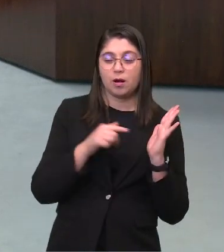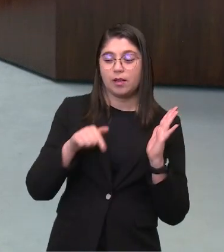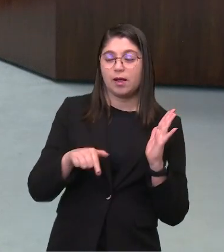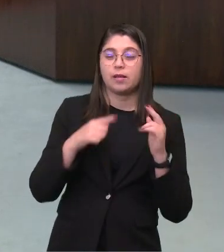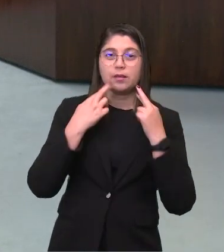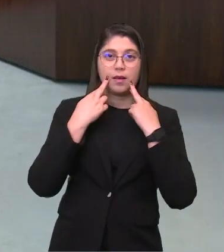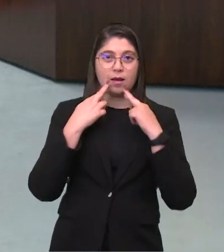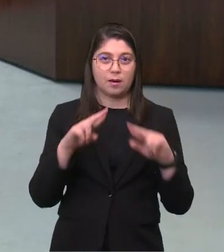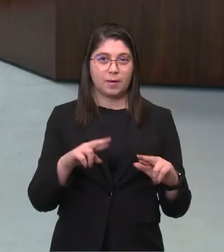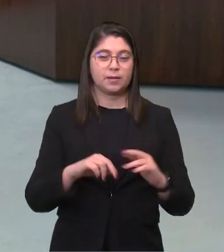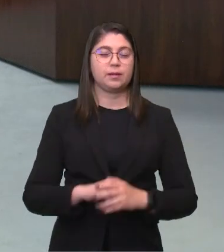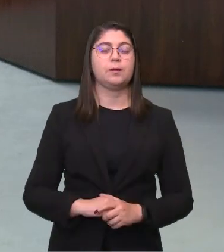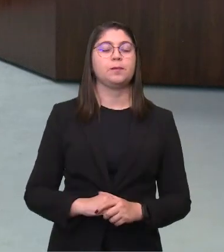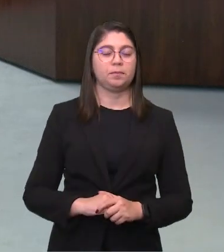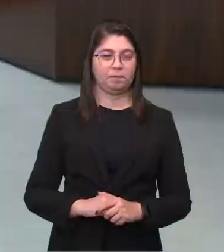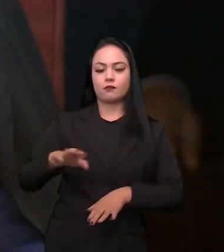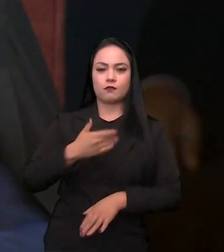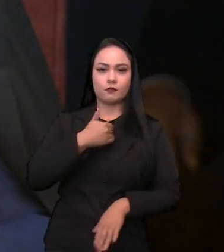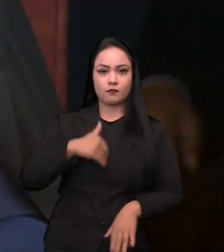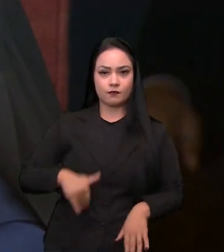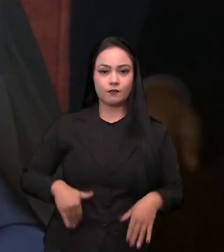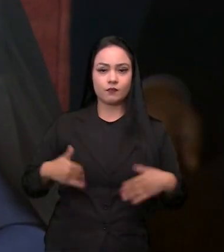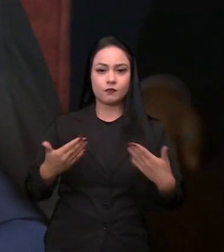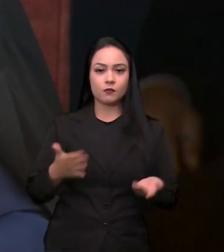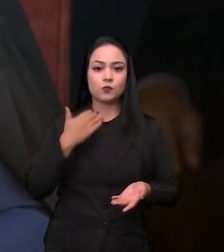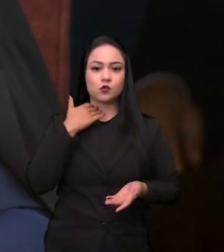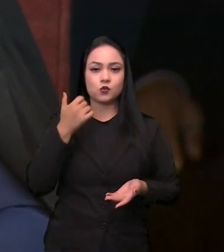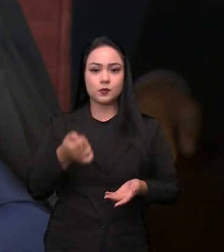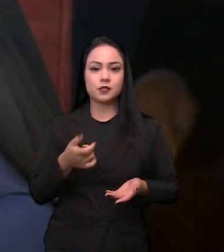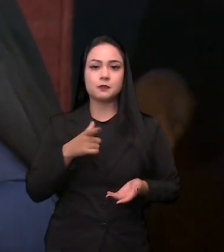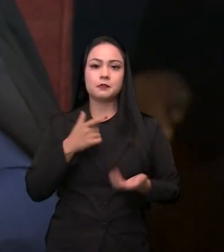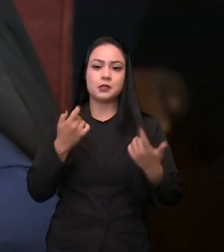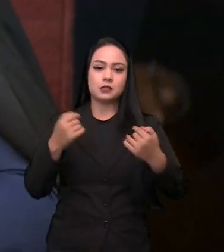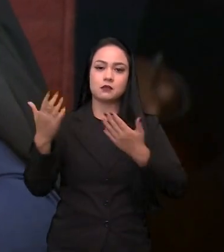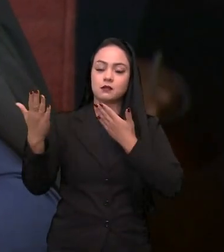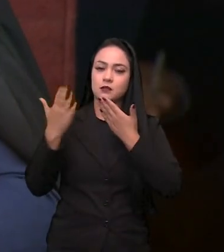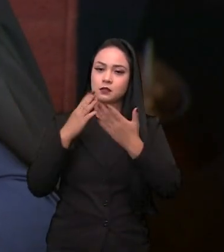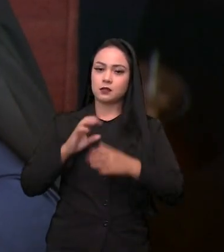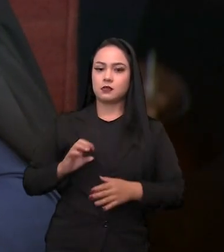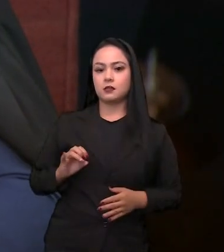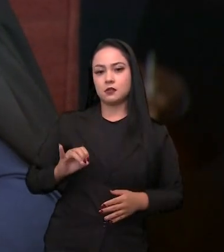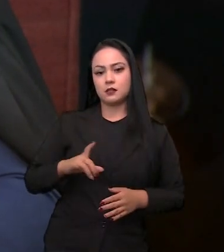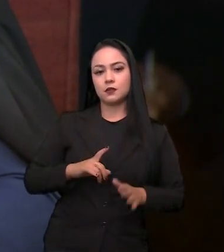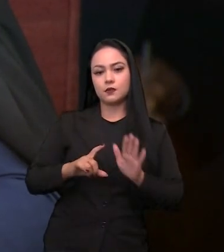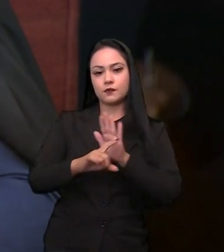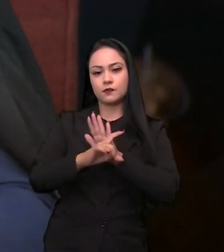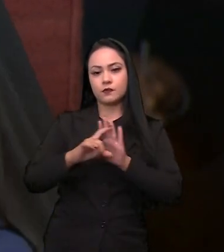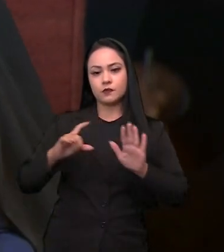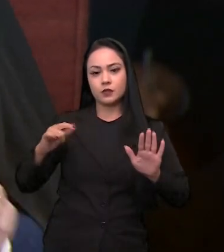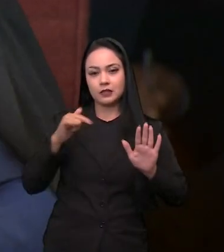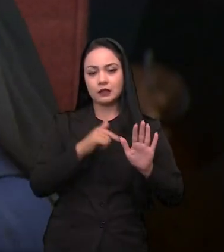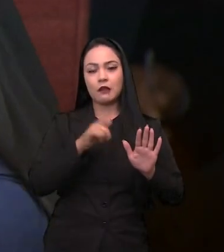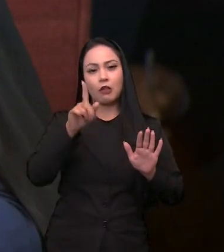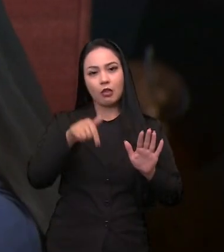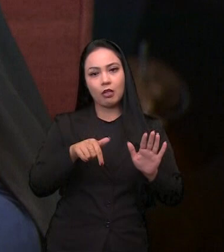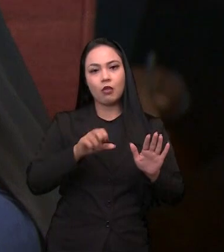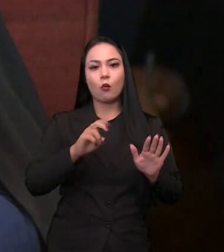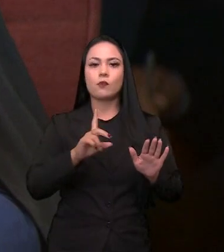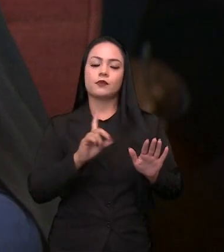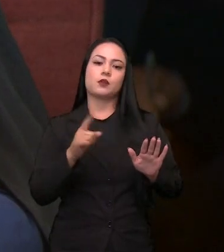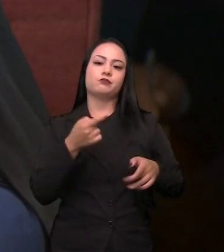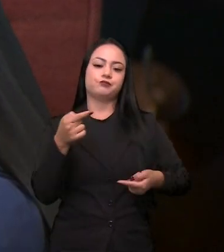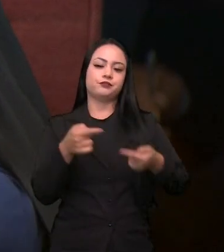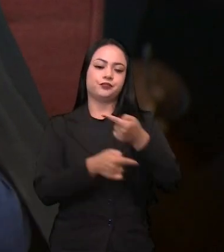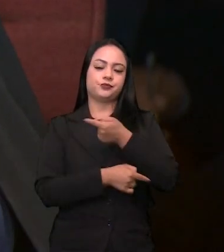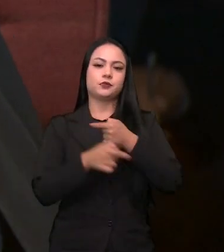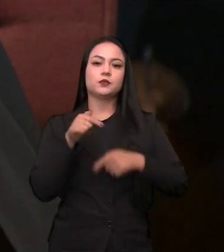reclamação para apresentar o pedido o juiz deveria analisar que se o título executivo é ou não compatível